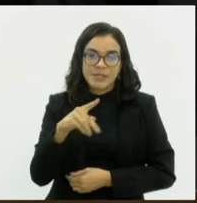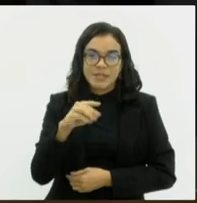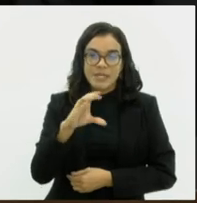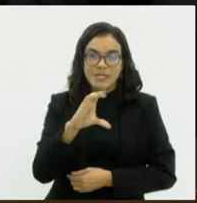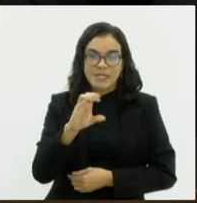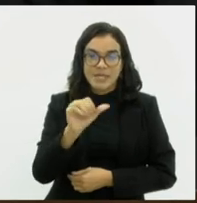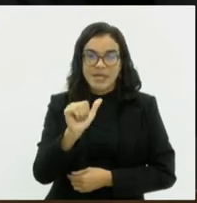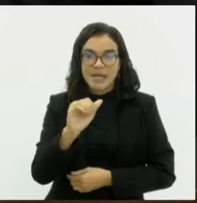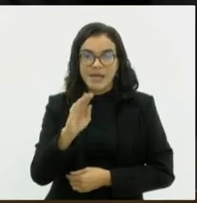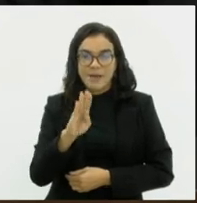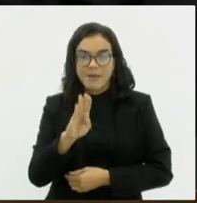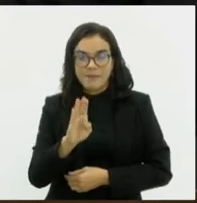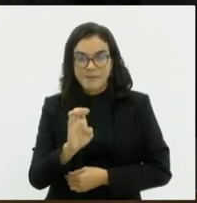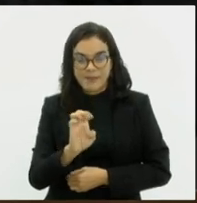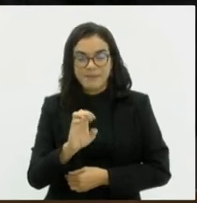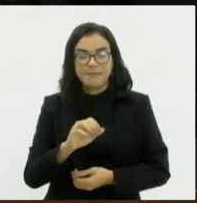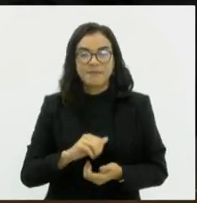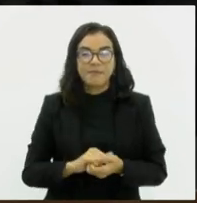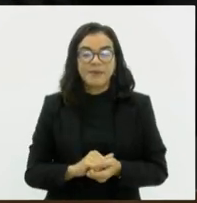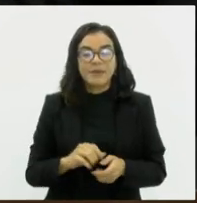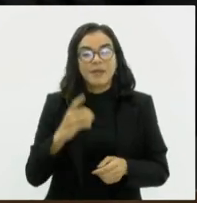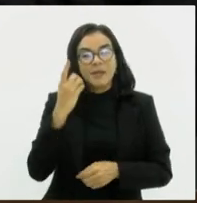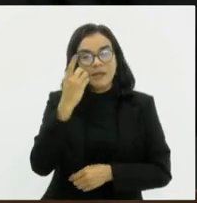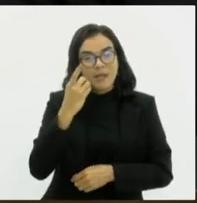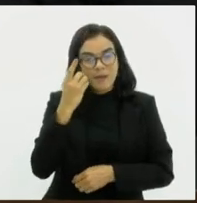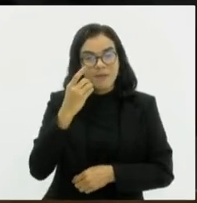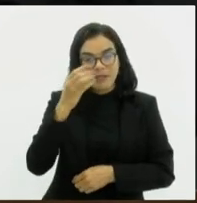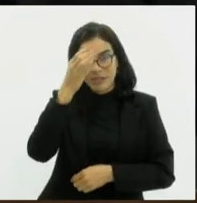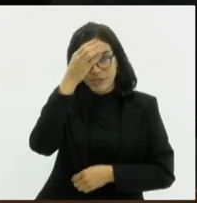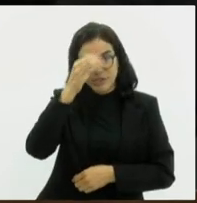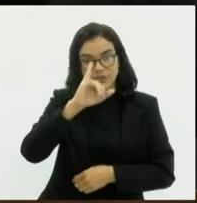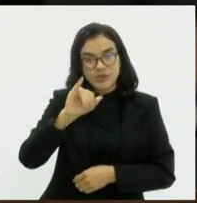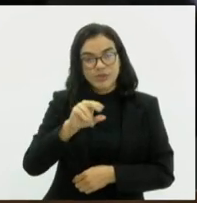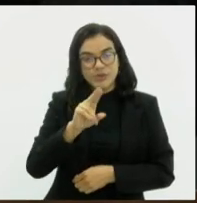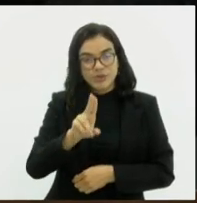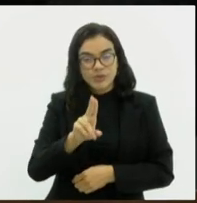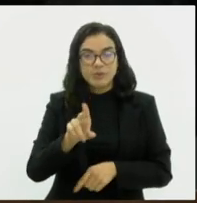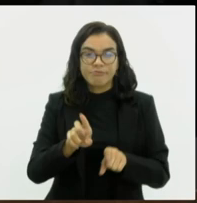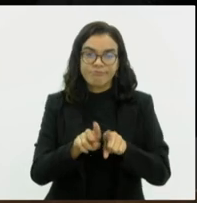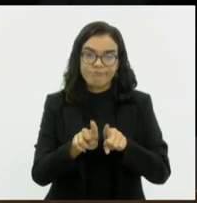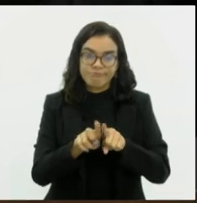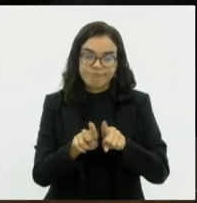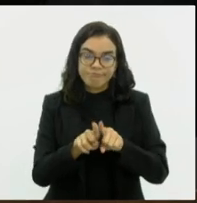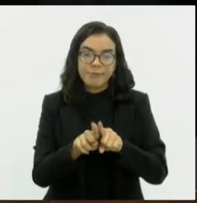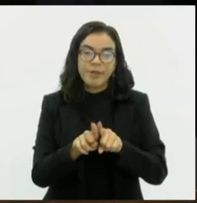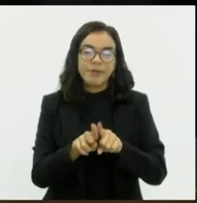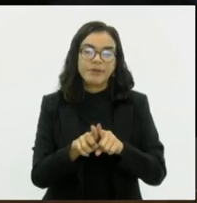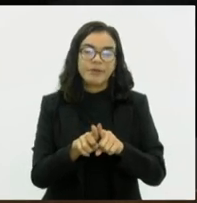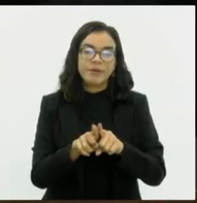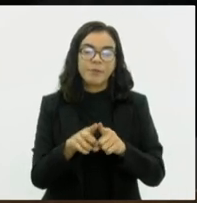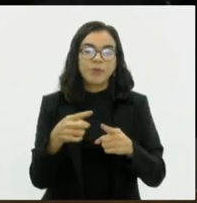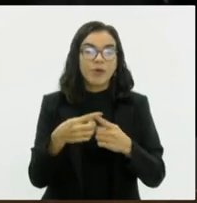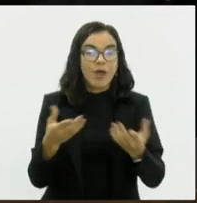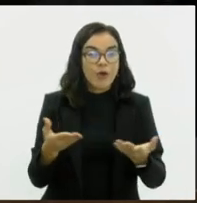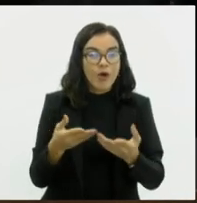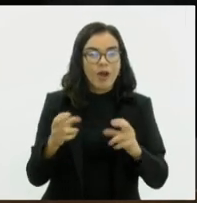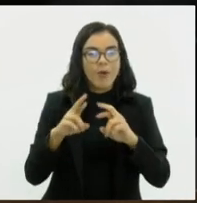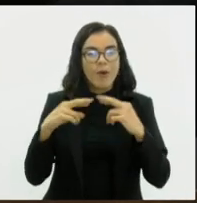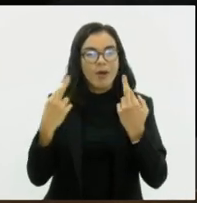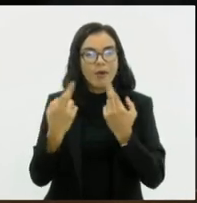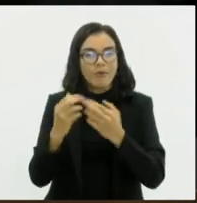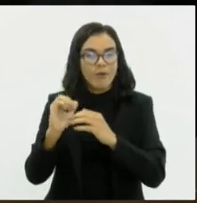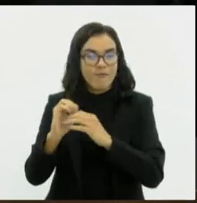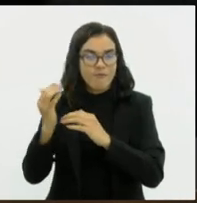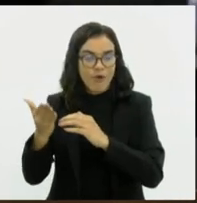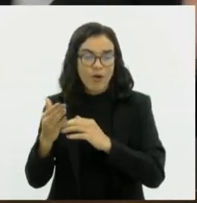também agradecer aqui, tá, a nossa deputada Tia Ju, que mandou aqui, porque ela está com uma reunião externa. Quero